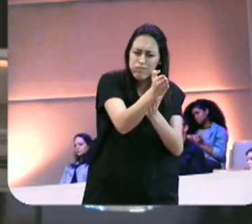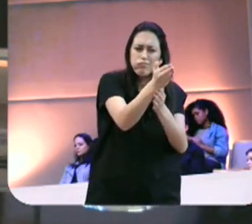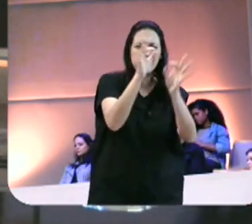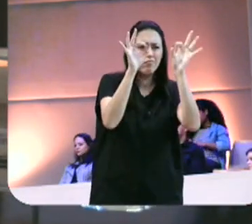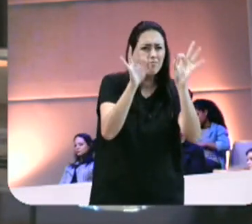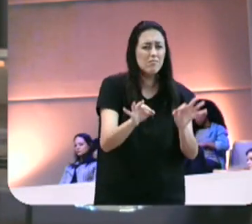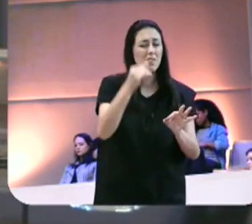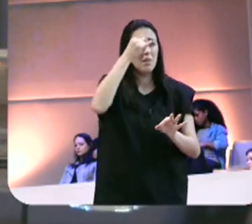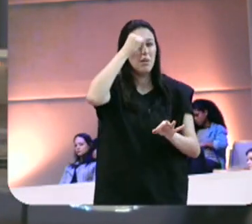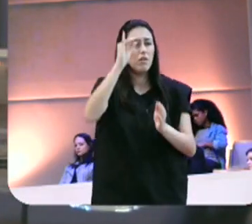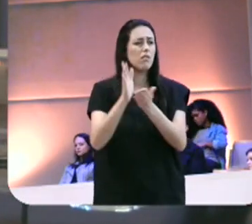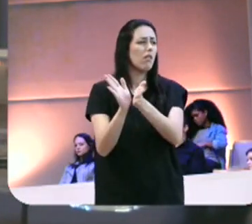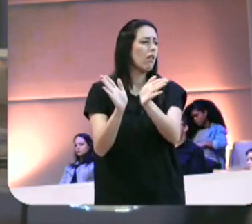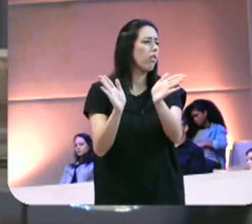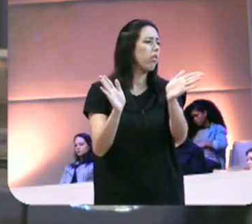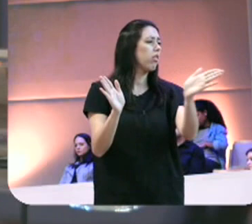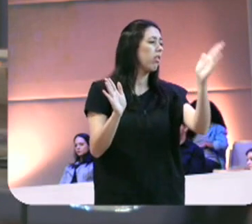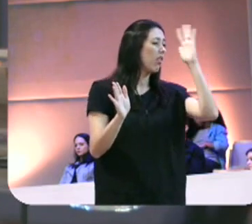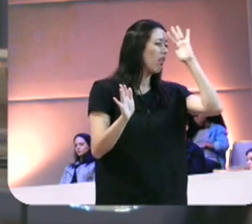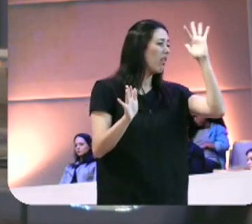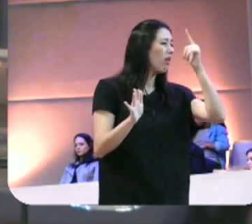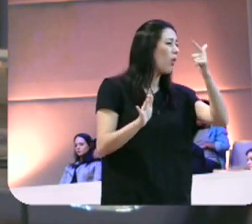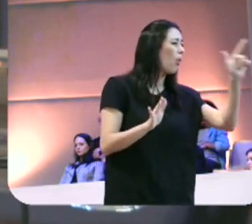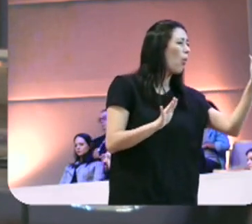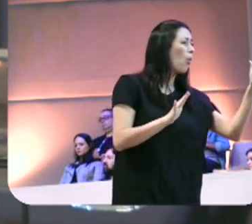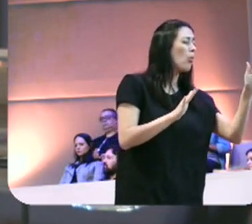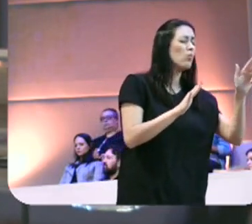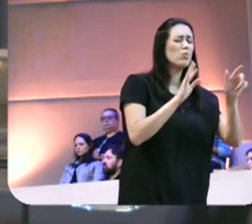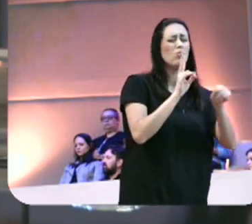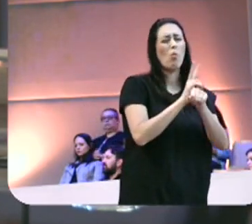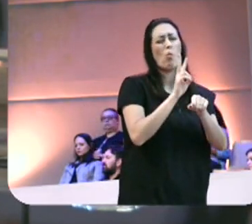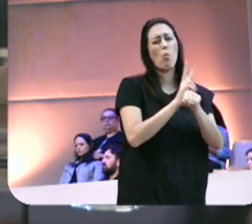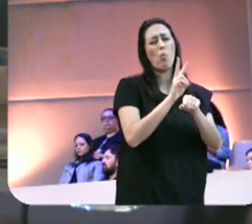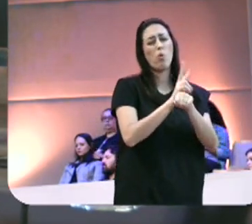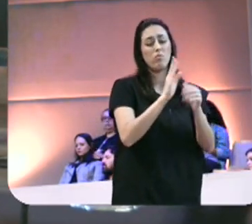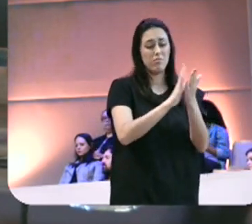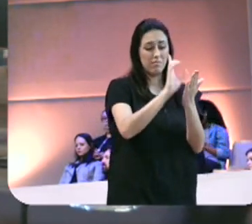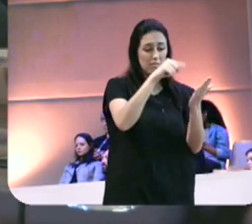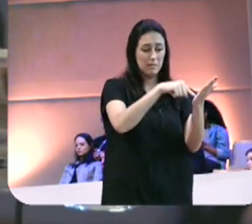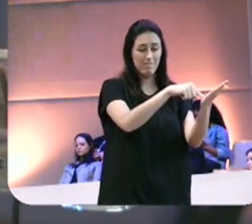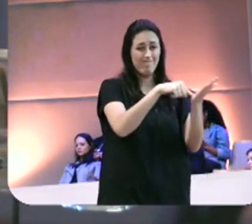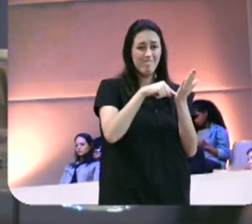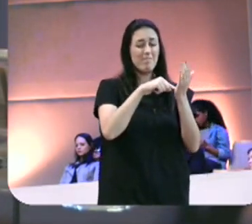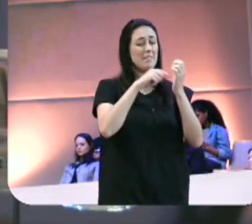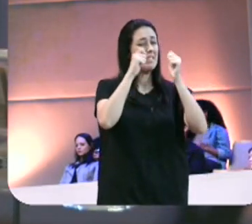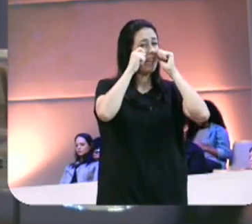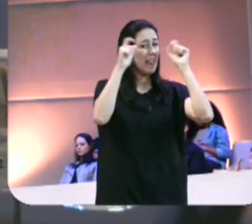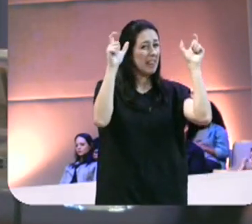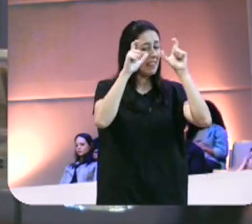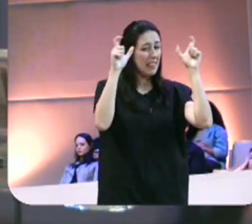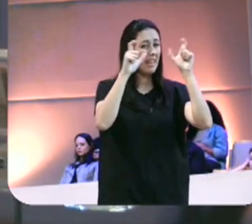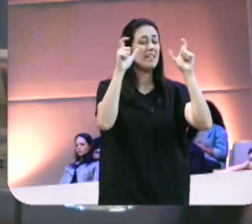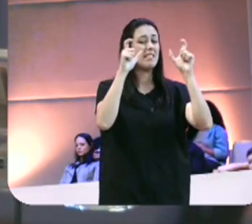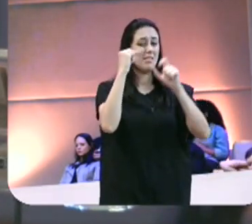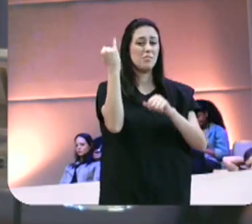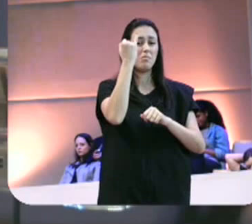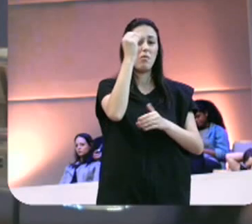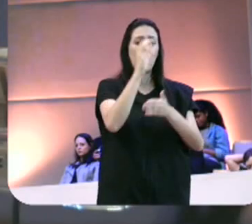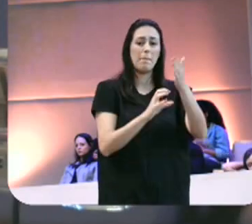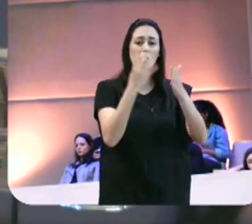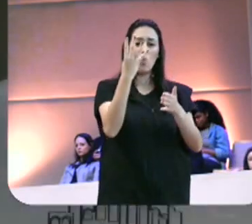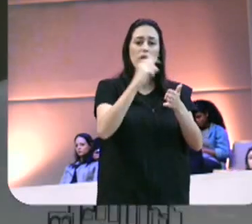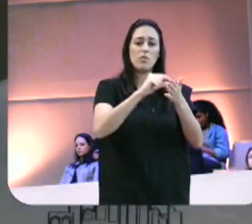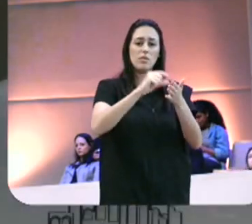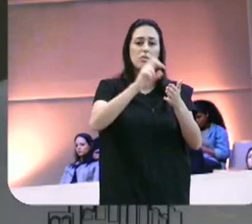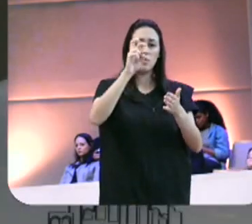podem acontecer no meio do caminho, a palavra de Deus nos exorta no versículo 5. Acompanha comigo, capítulo 4, versículo